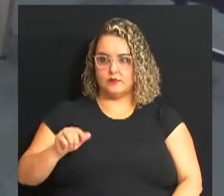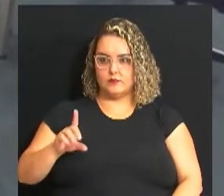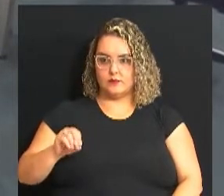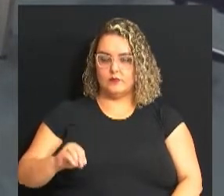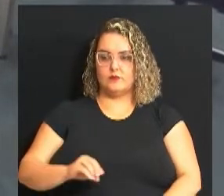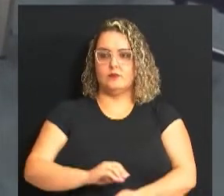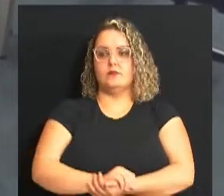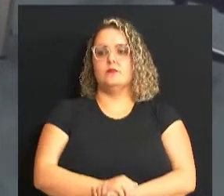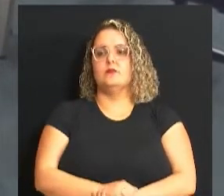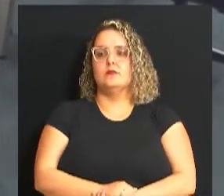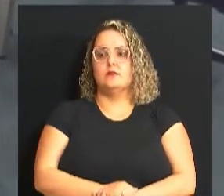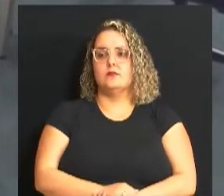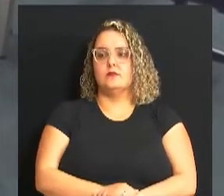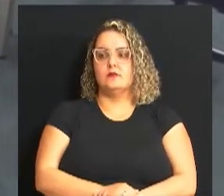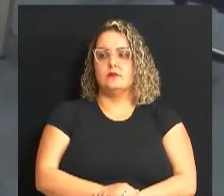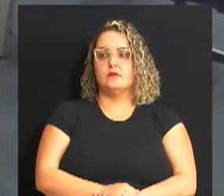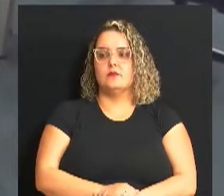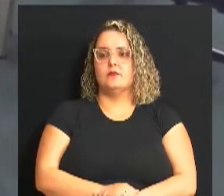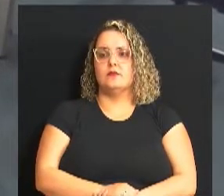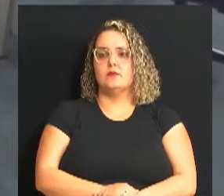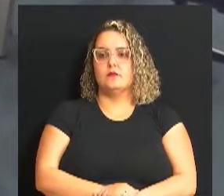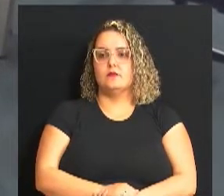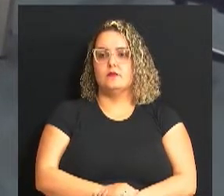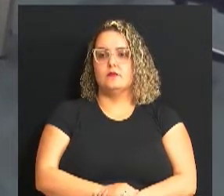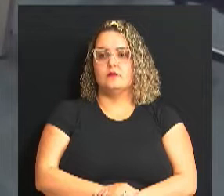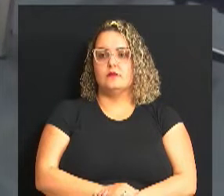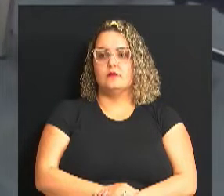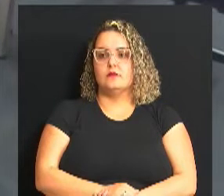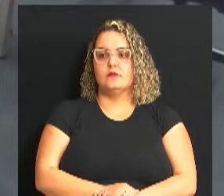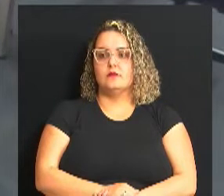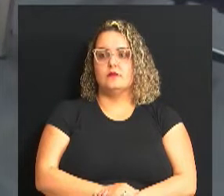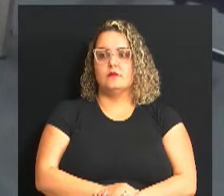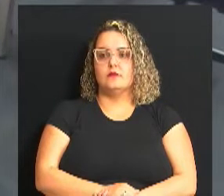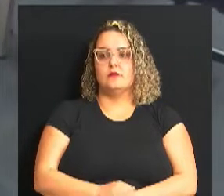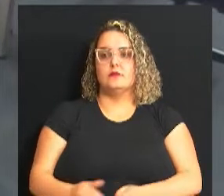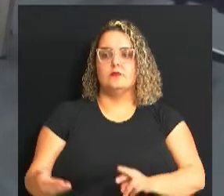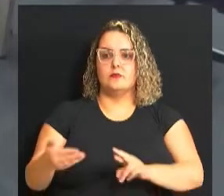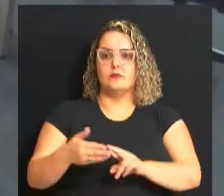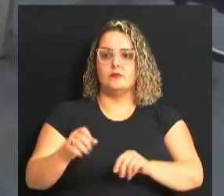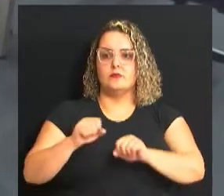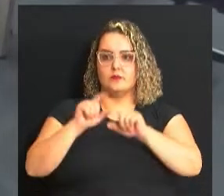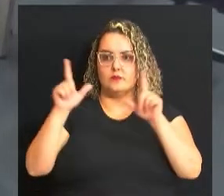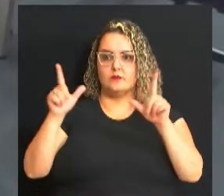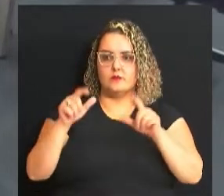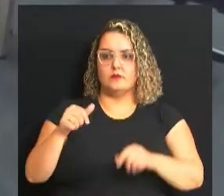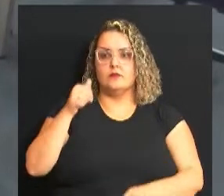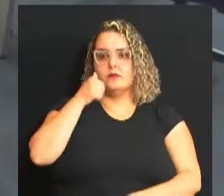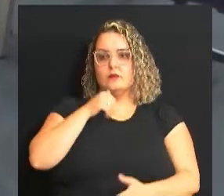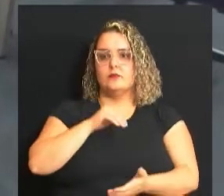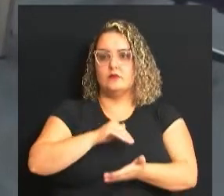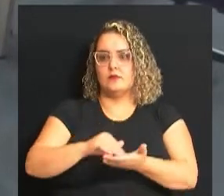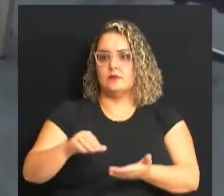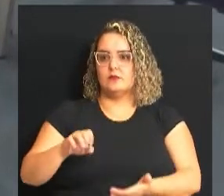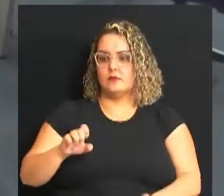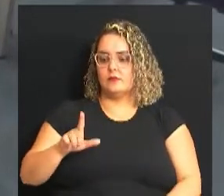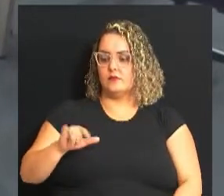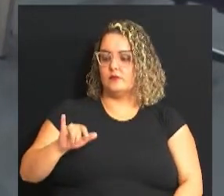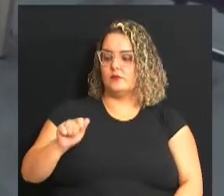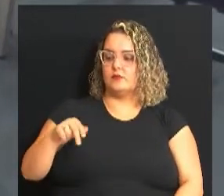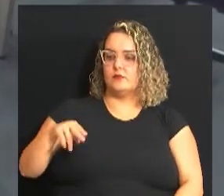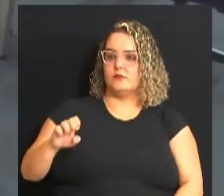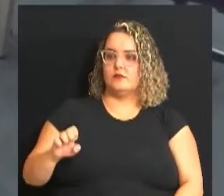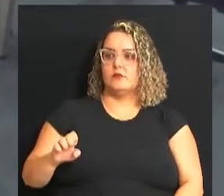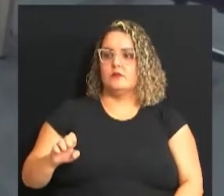Secretaria de Gestão e Desenvolvimento de Pessoas, representando nesta manhã a secretária Eliane Jocelane